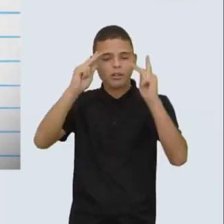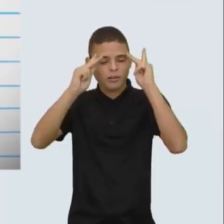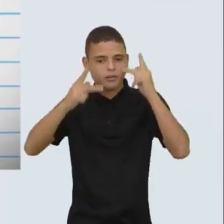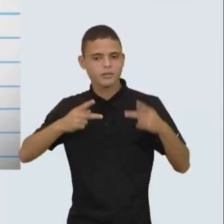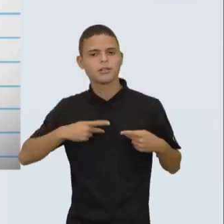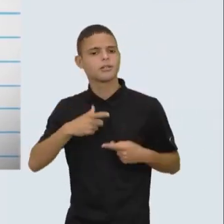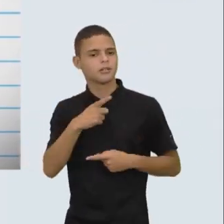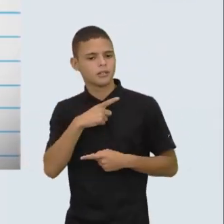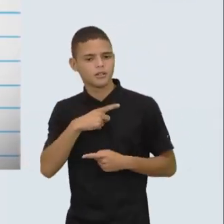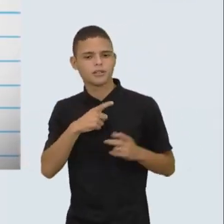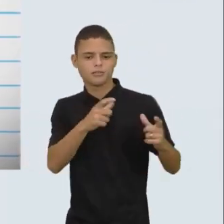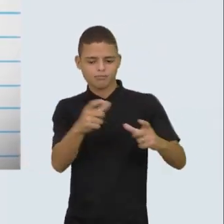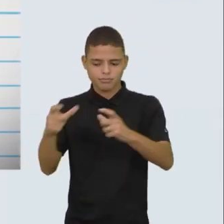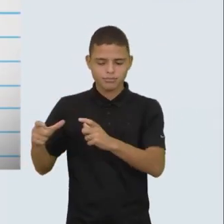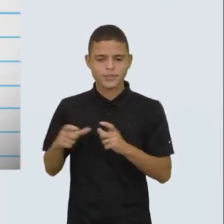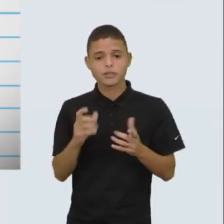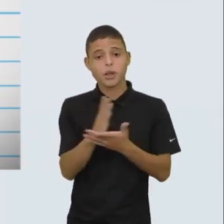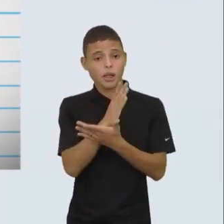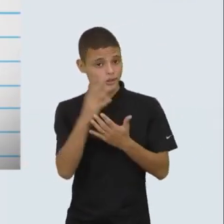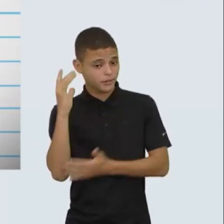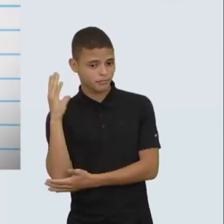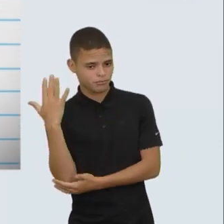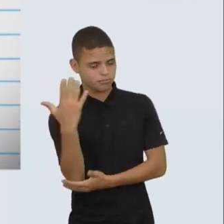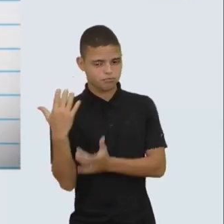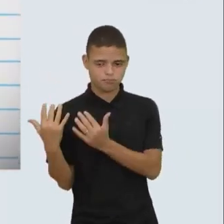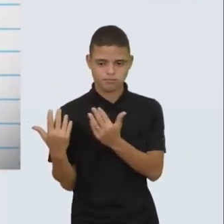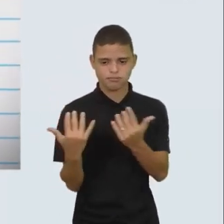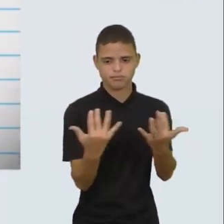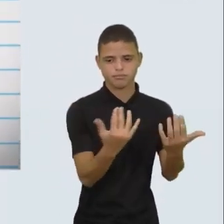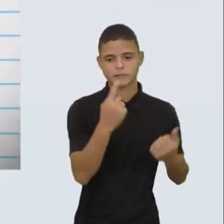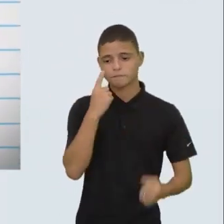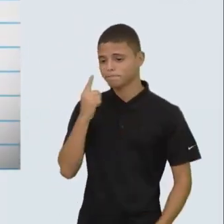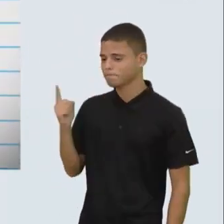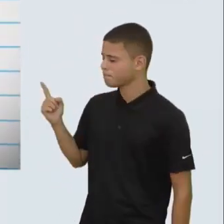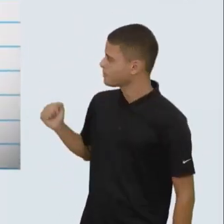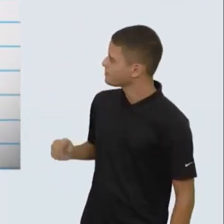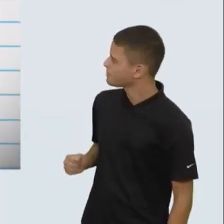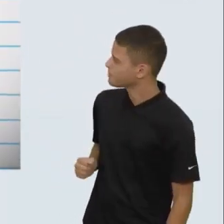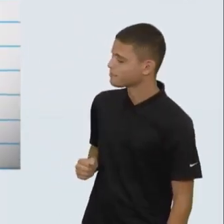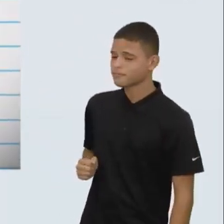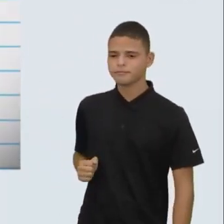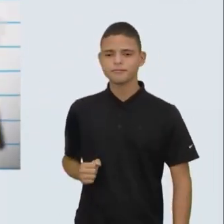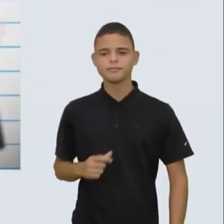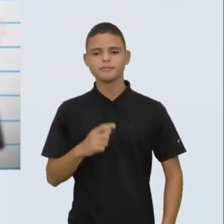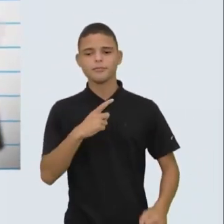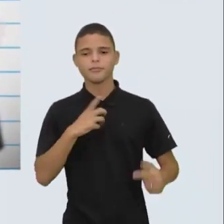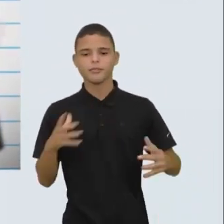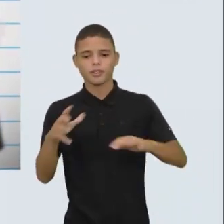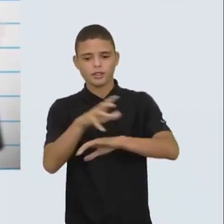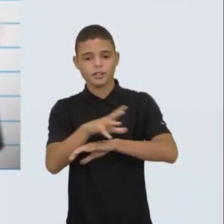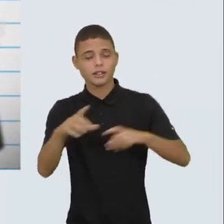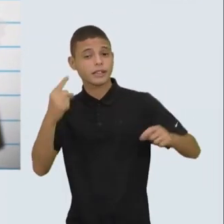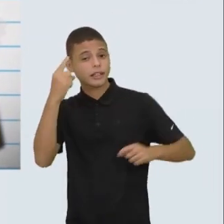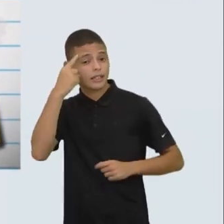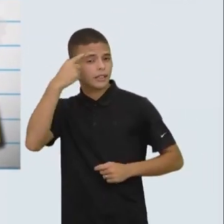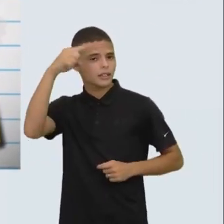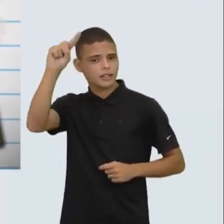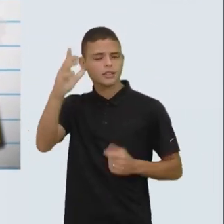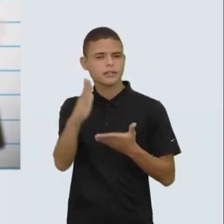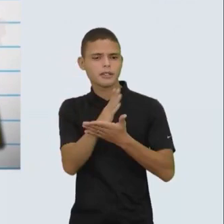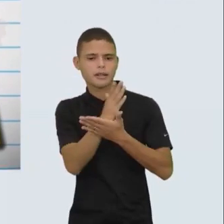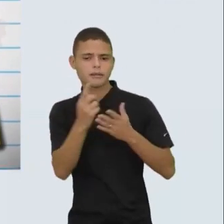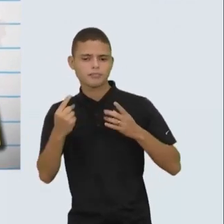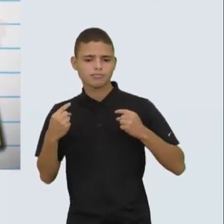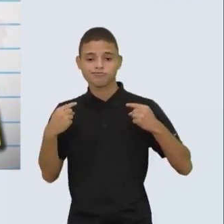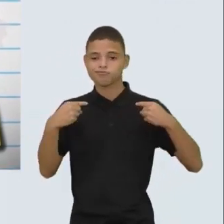variados ambientes, desde coberturas vegetais a áreas urbanas. Contida na própria noção de ecossistema está a ideia de que ações